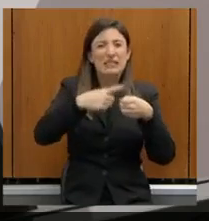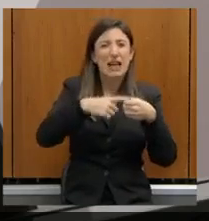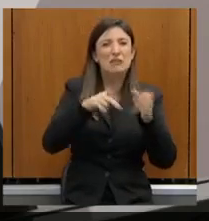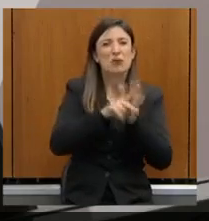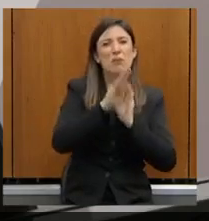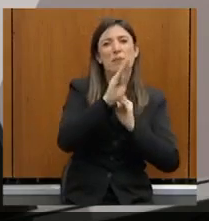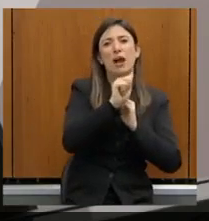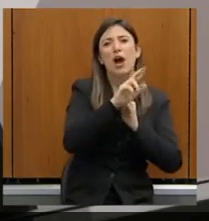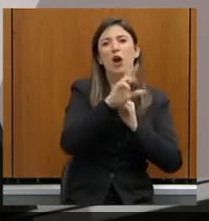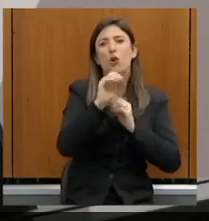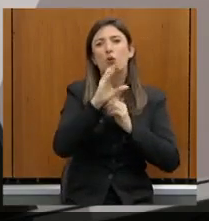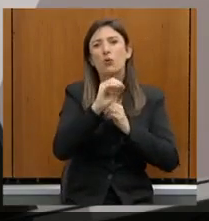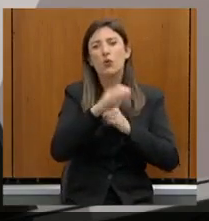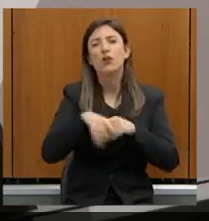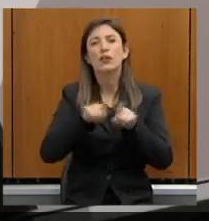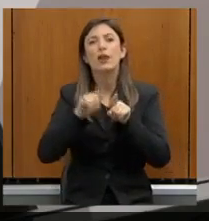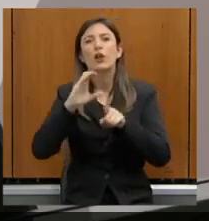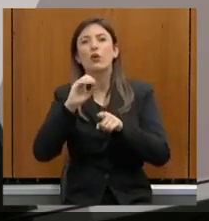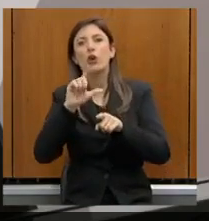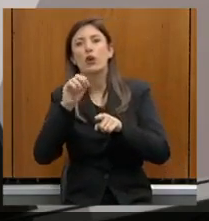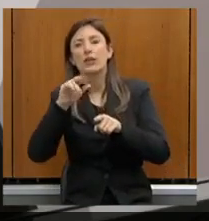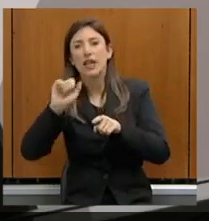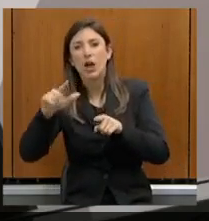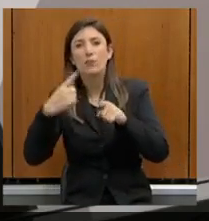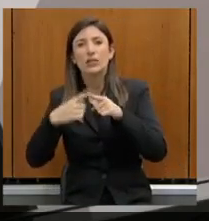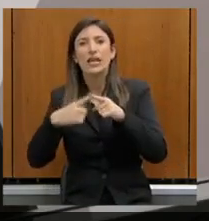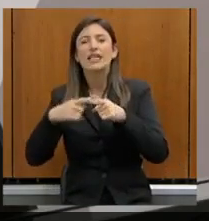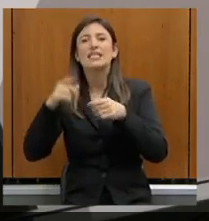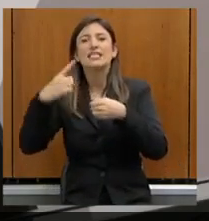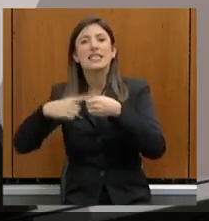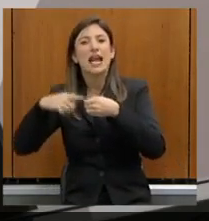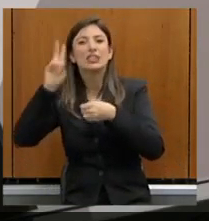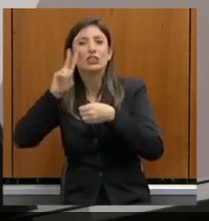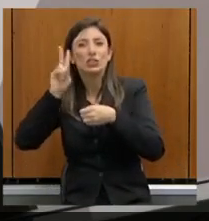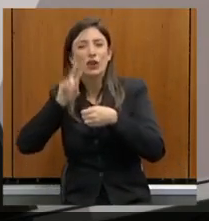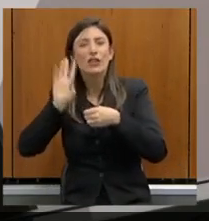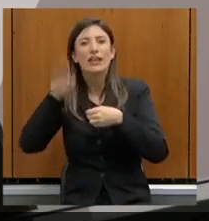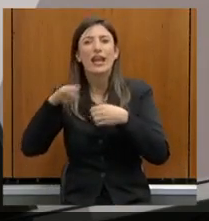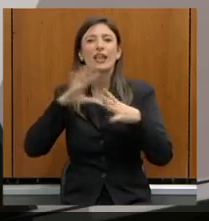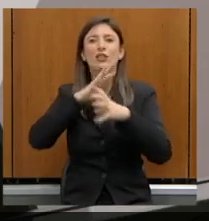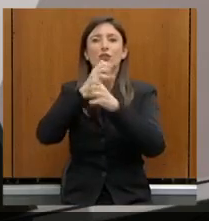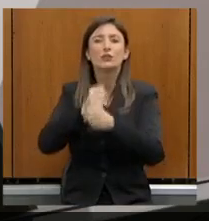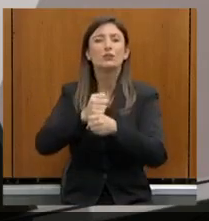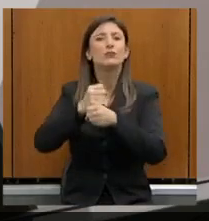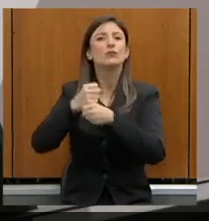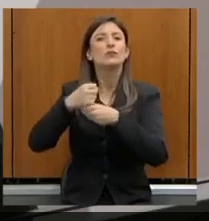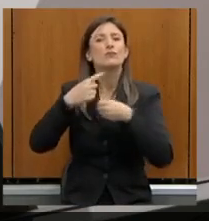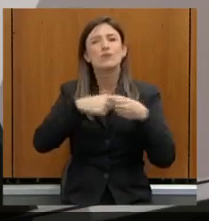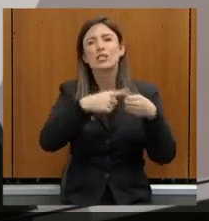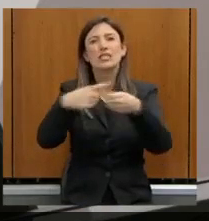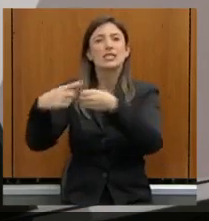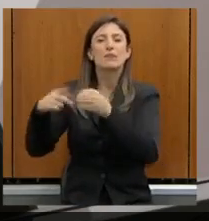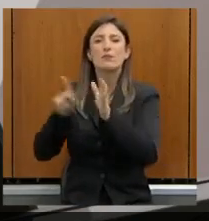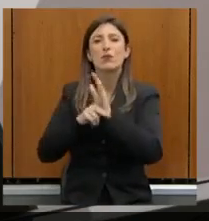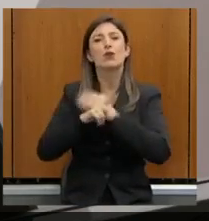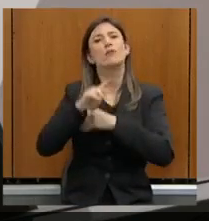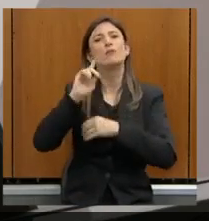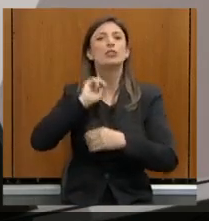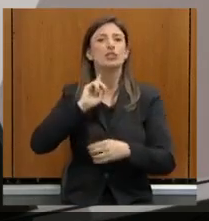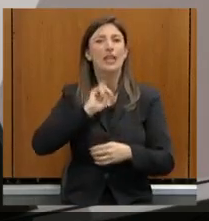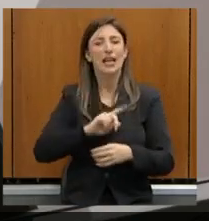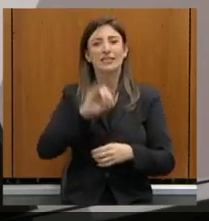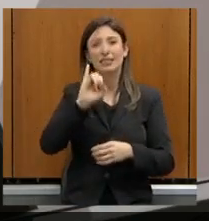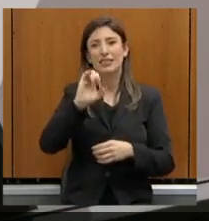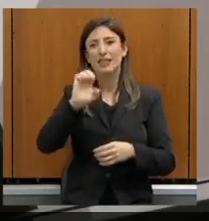históricas são os 853 municípios de Minas Gerais. Todos somos históricos. e IEFA tem um programa